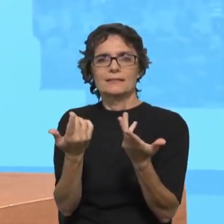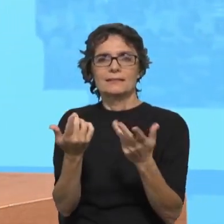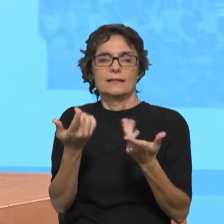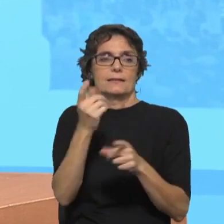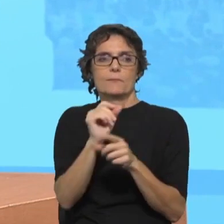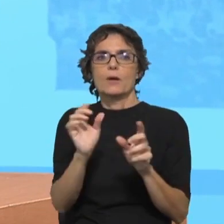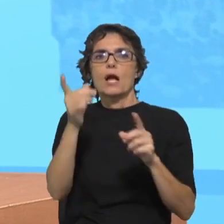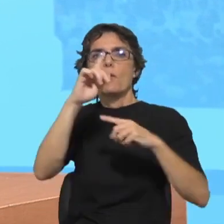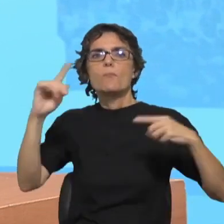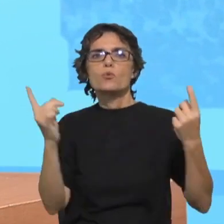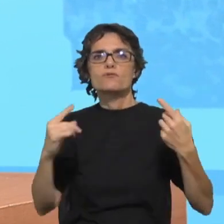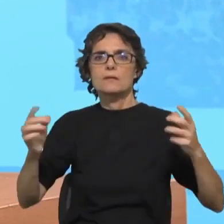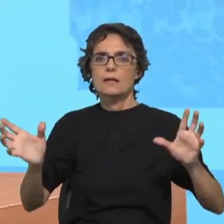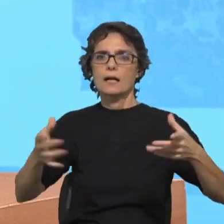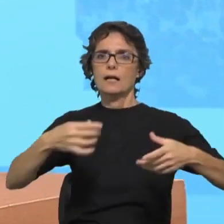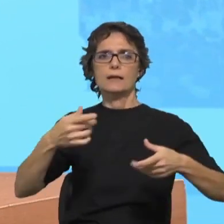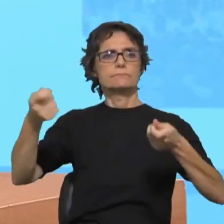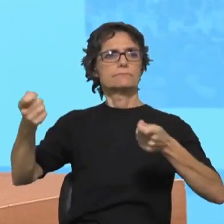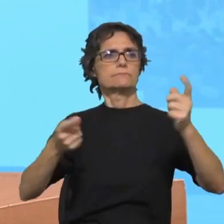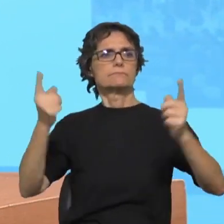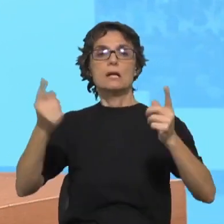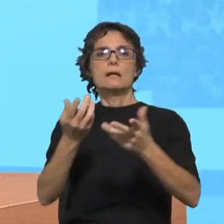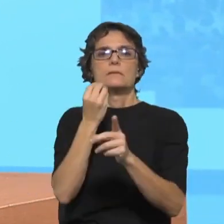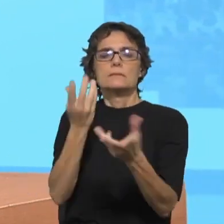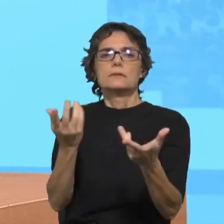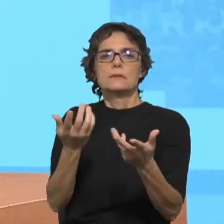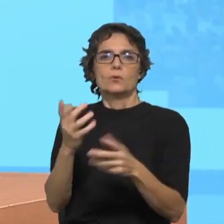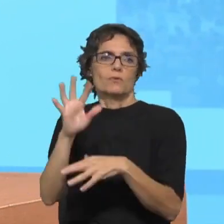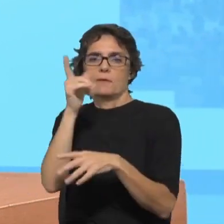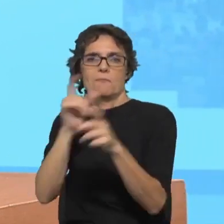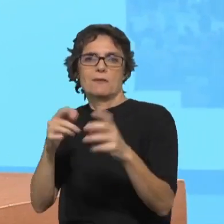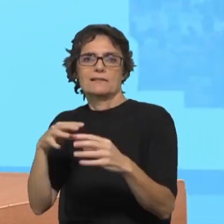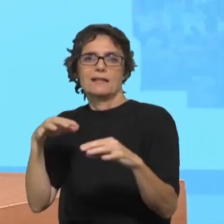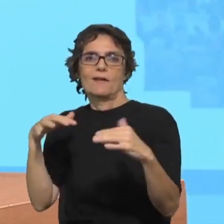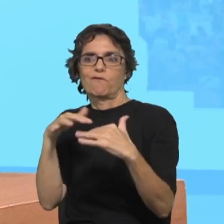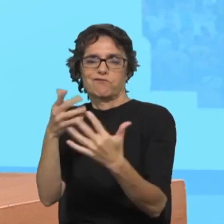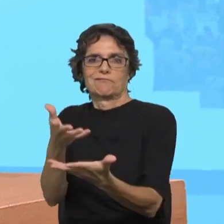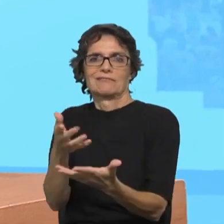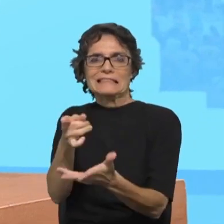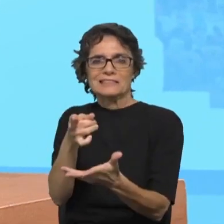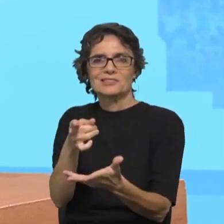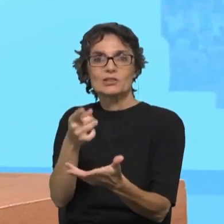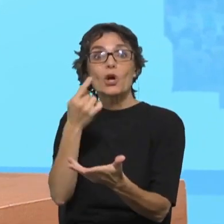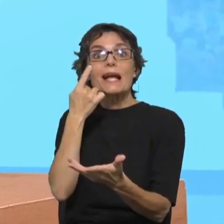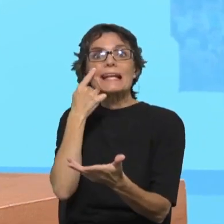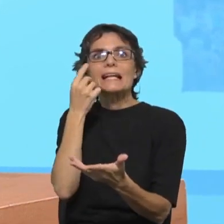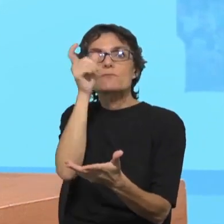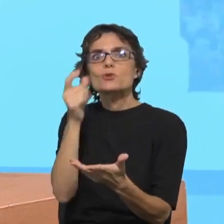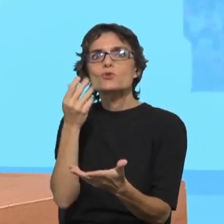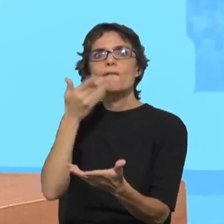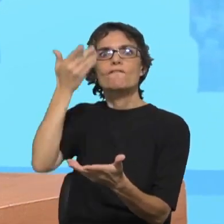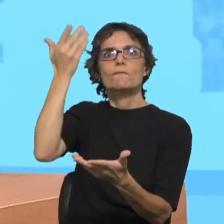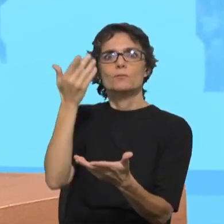qualquer maneira, não joga futebol de qualquer maneira. Como é que uma pessoa que é considerada muito boa naquilo que